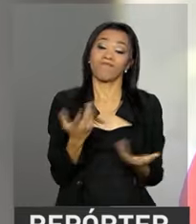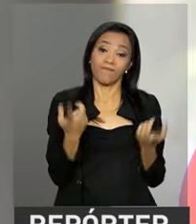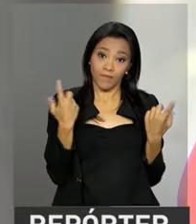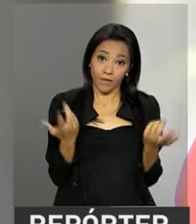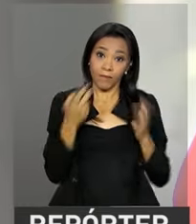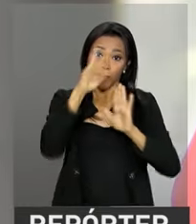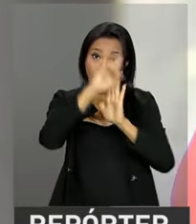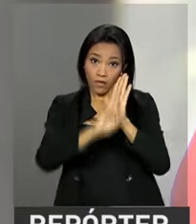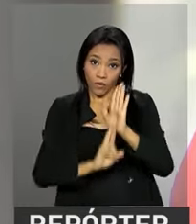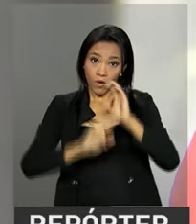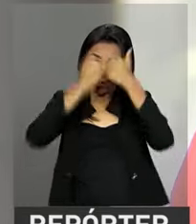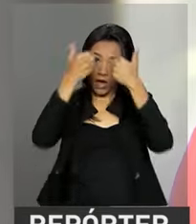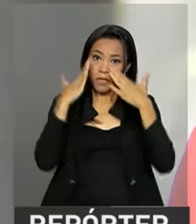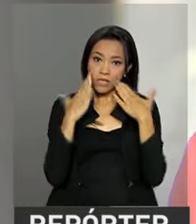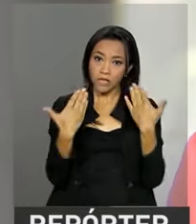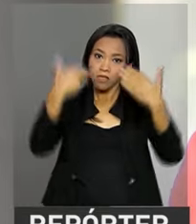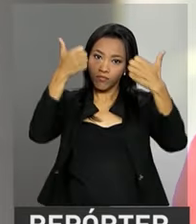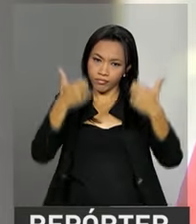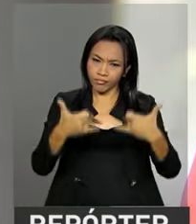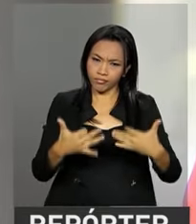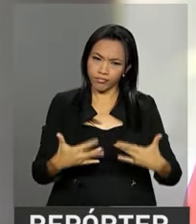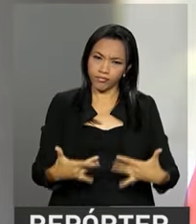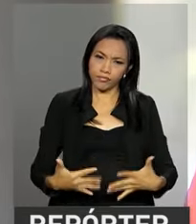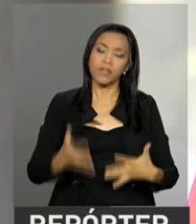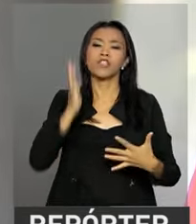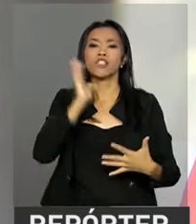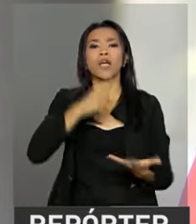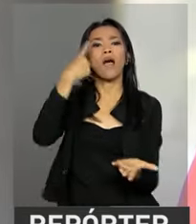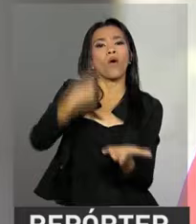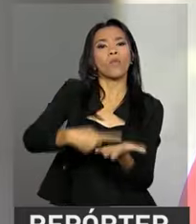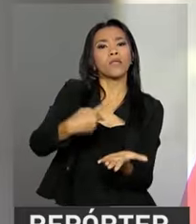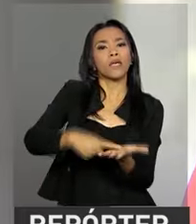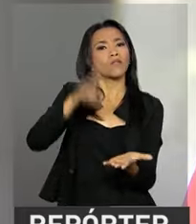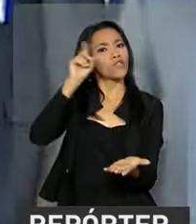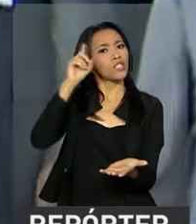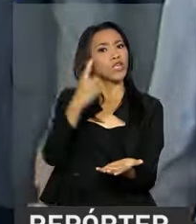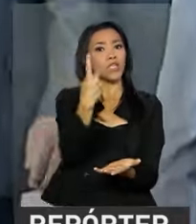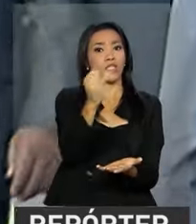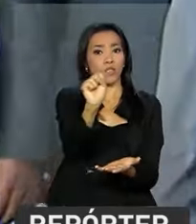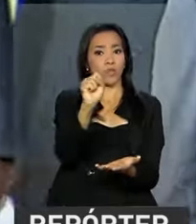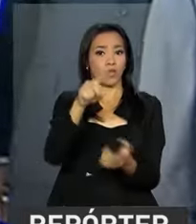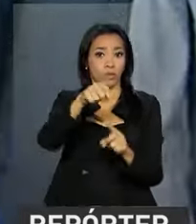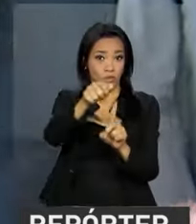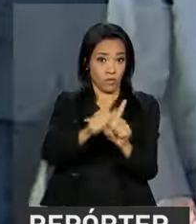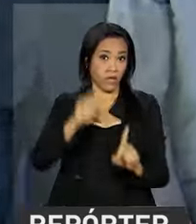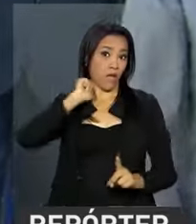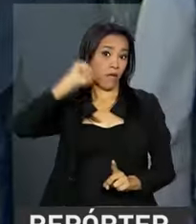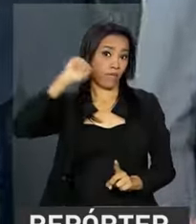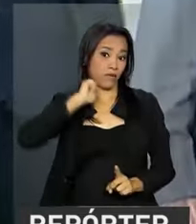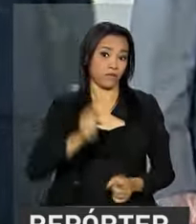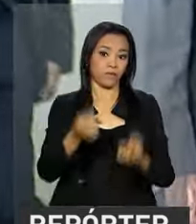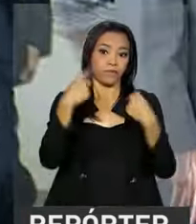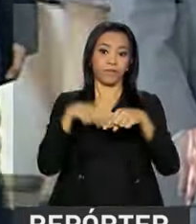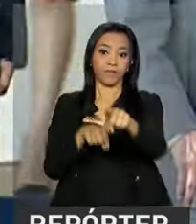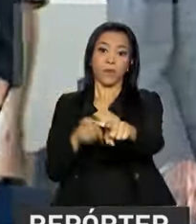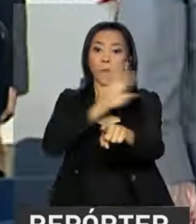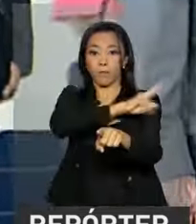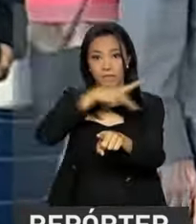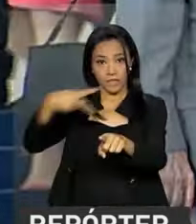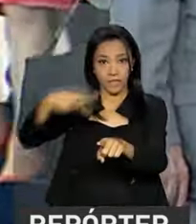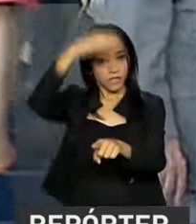na câmara dos deputados foi marcada para o dia 18 de abril o presidente da república michel temer